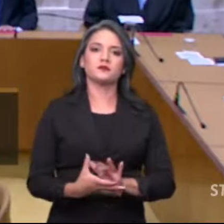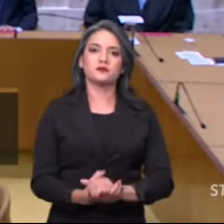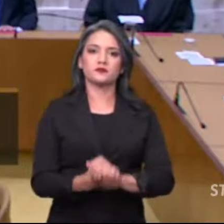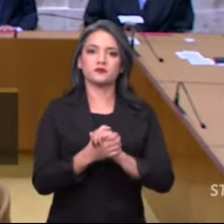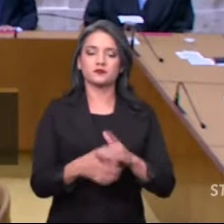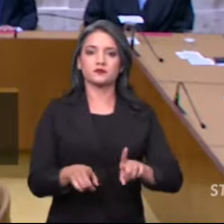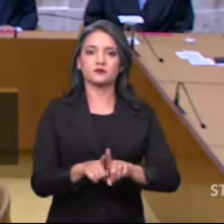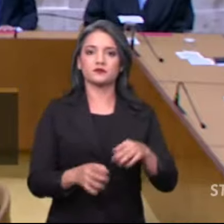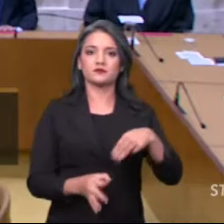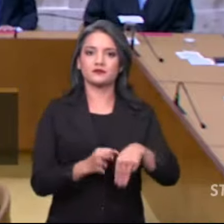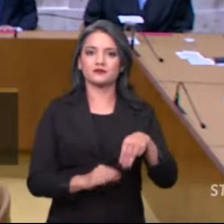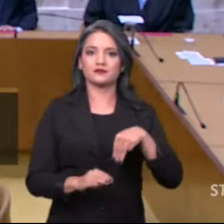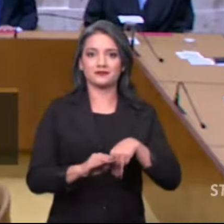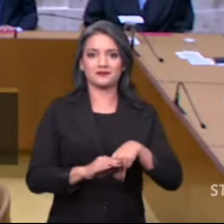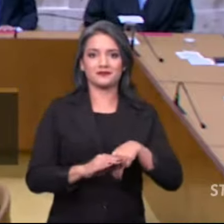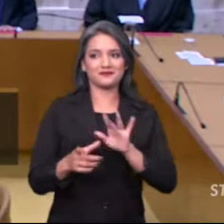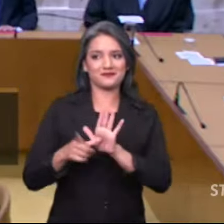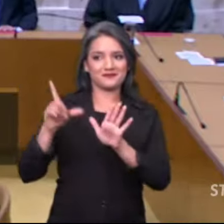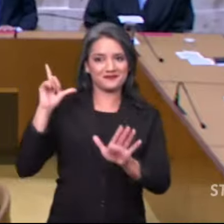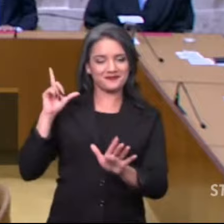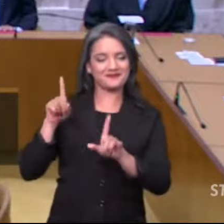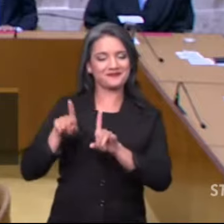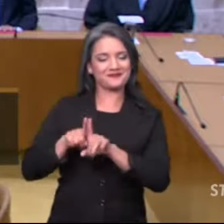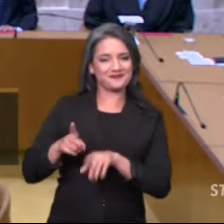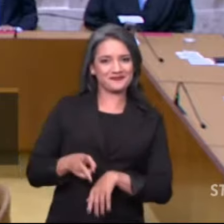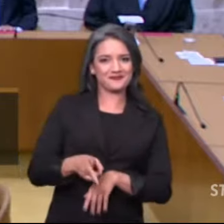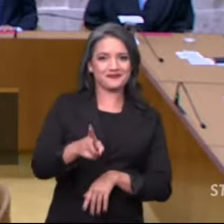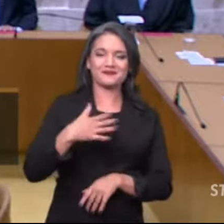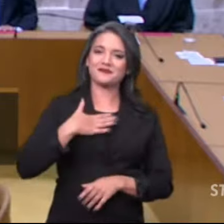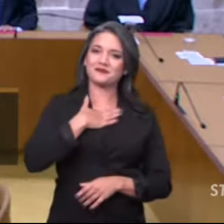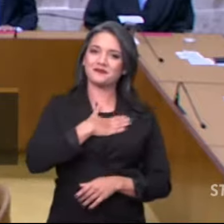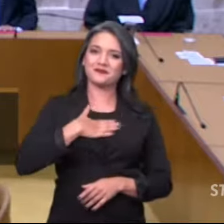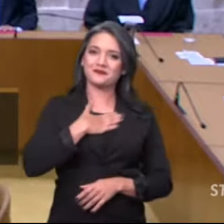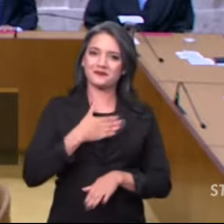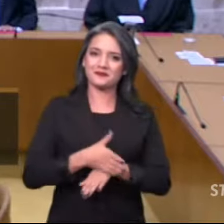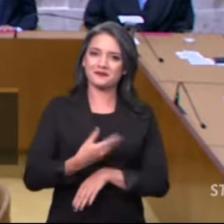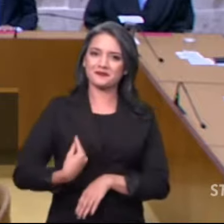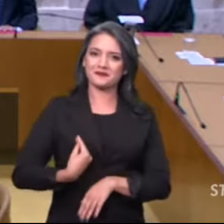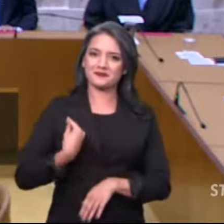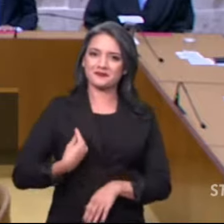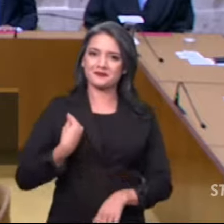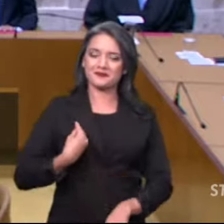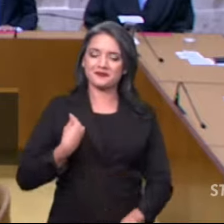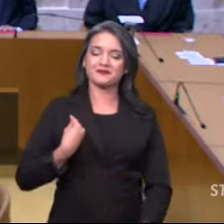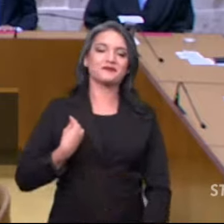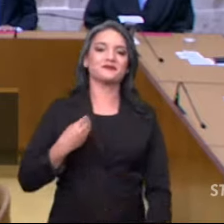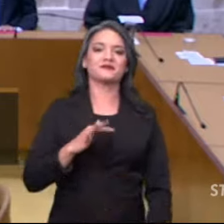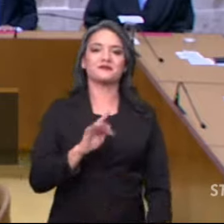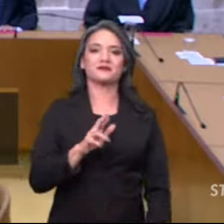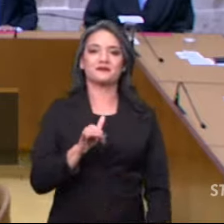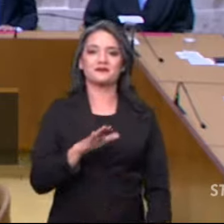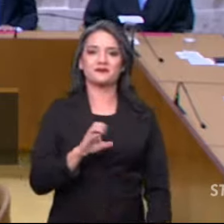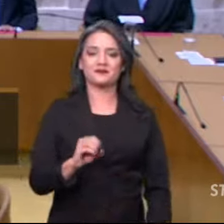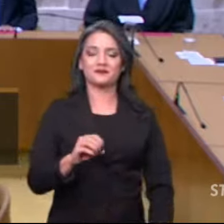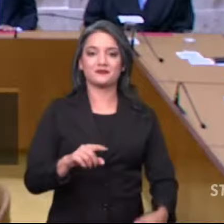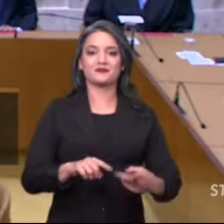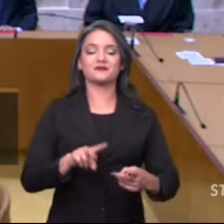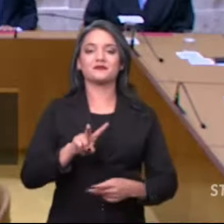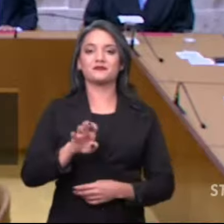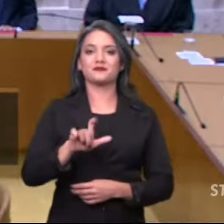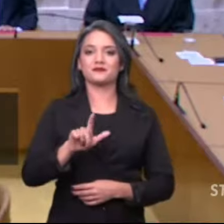os ministros de sempre, que igualmente nos honram com a presença: ministro Francisco Rezeque, ministro